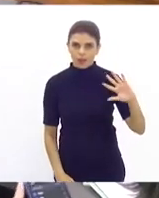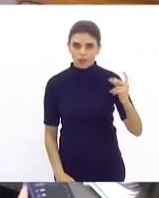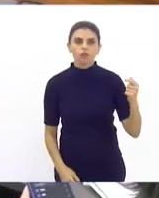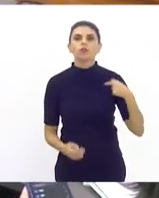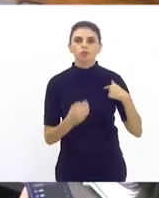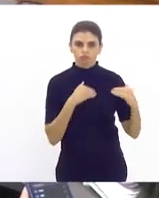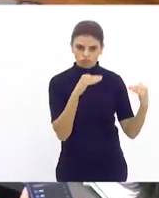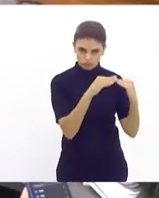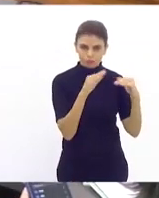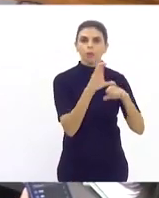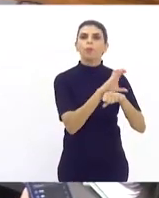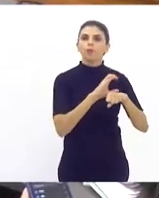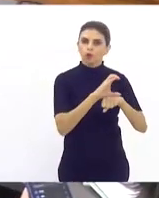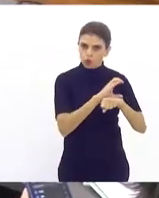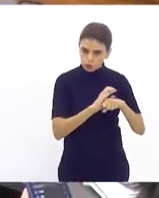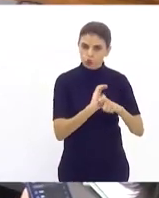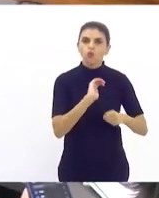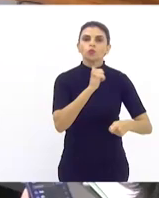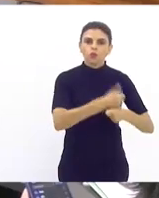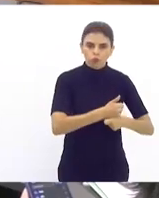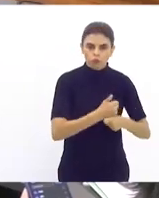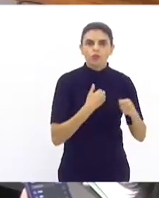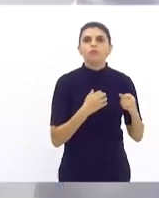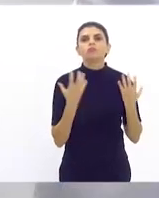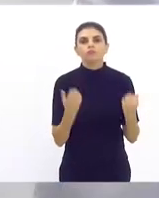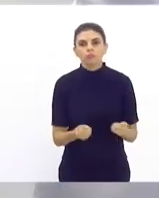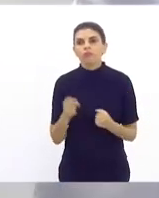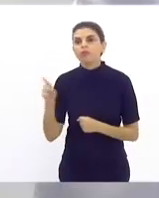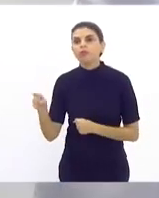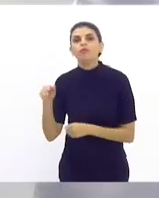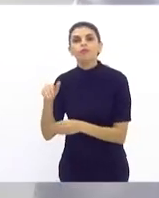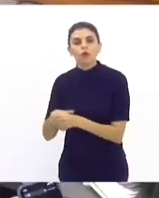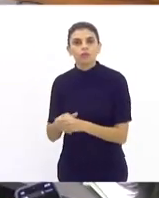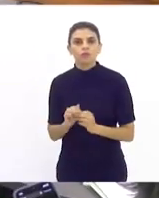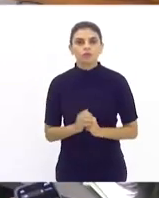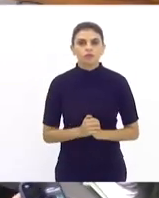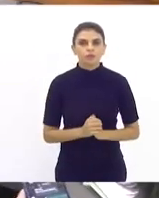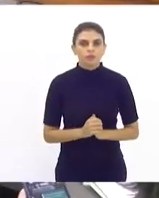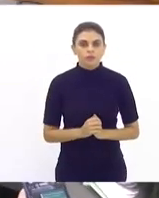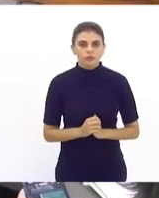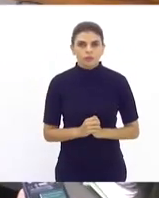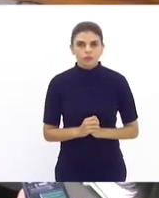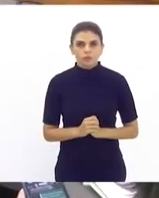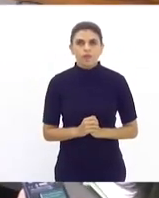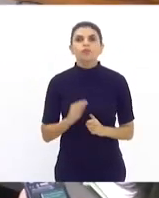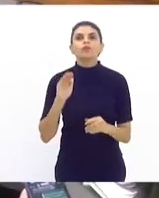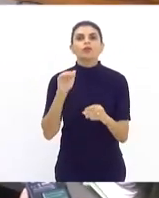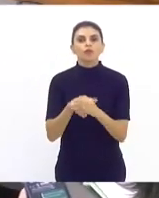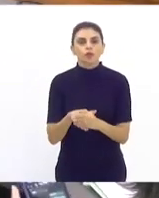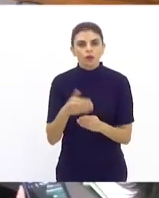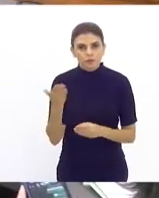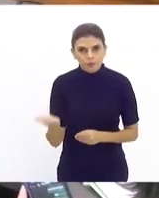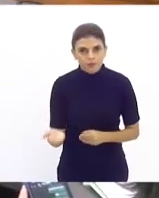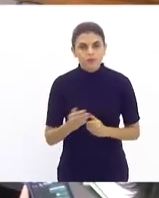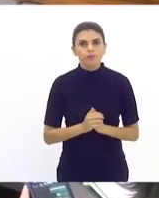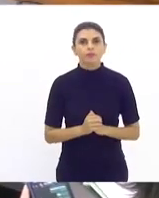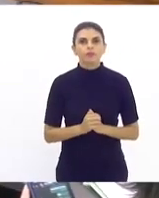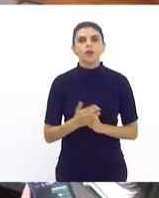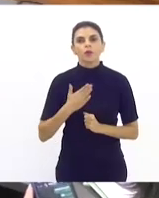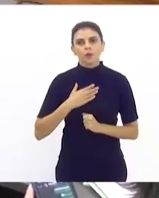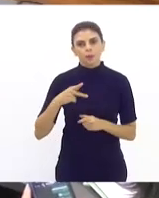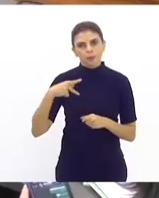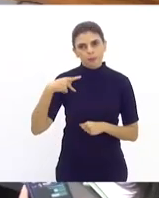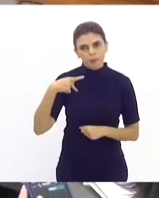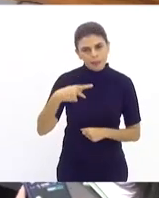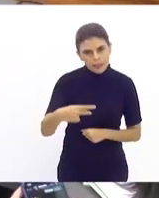Constitucionalidade com emendas, com substitutivo. Como vota deputado Delaroli? Acompanho o relator. Como vota deputado Vinícius Cozzolino? Senhor presidente,